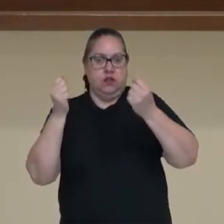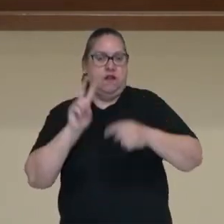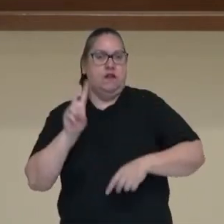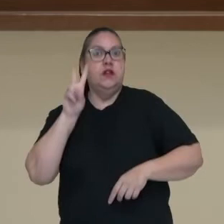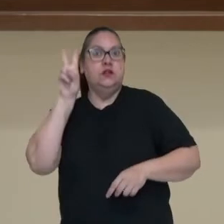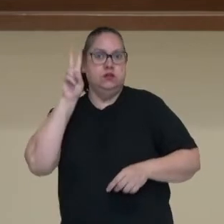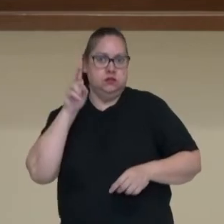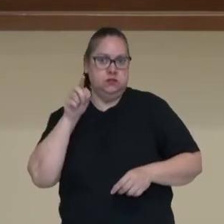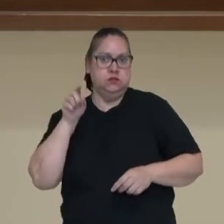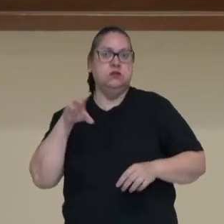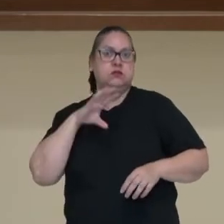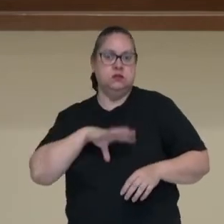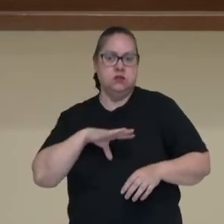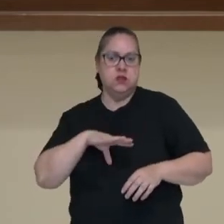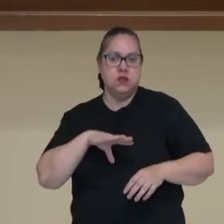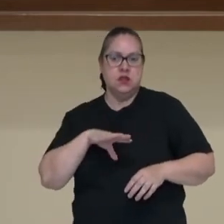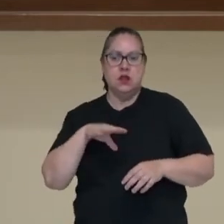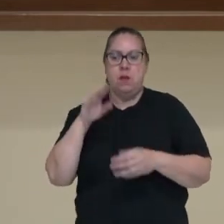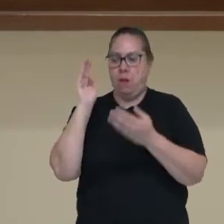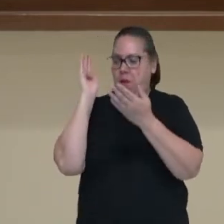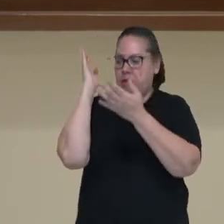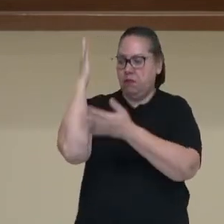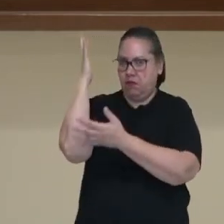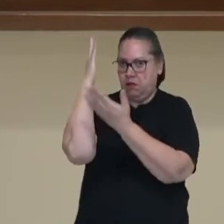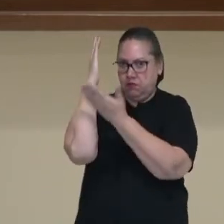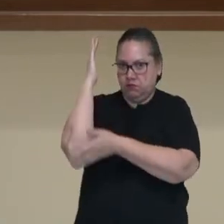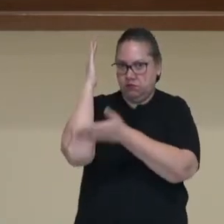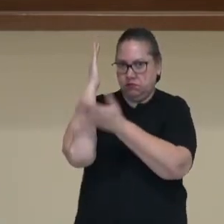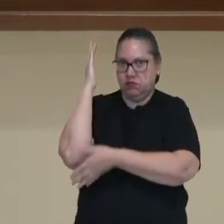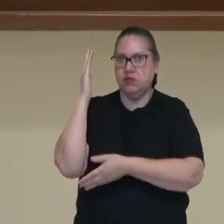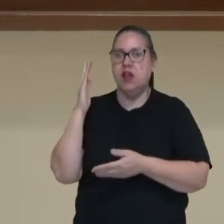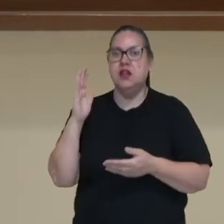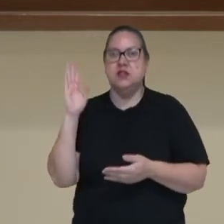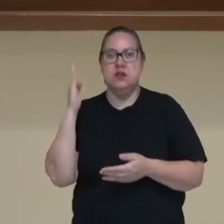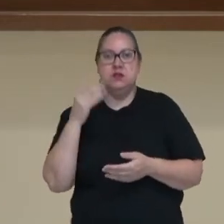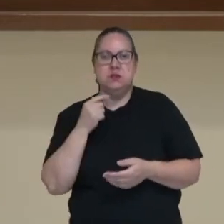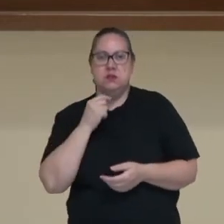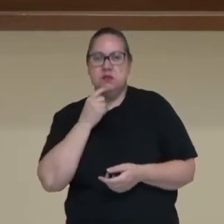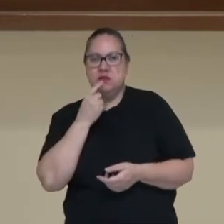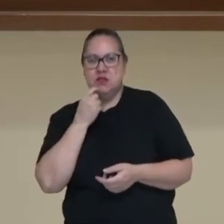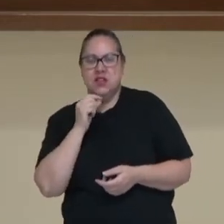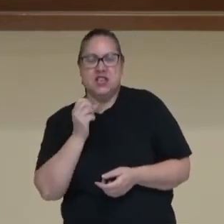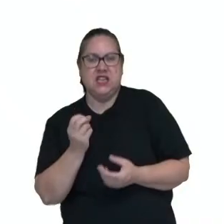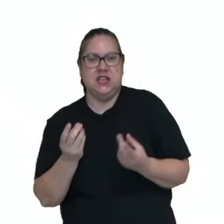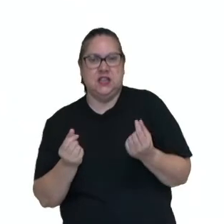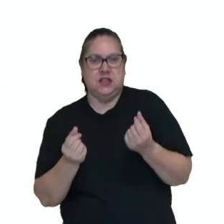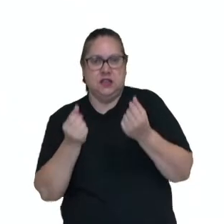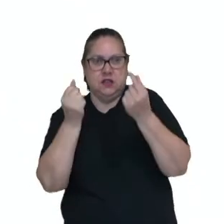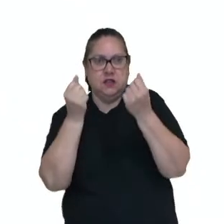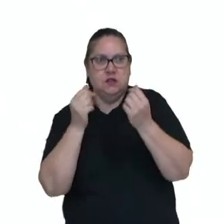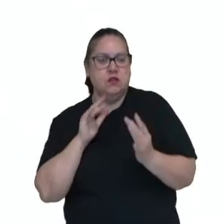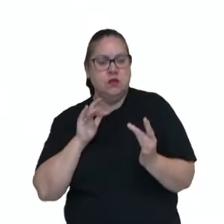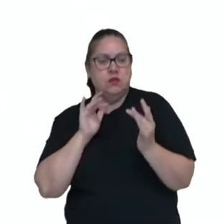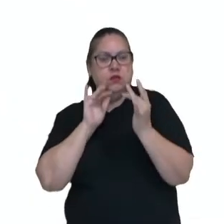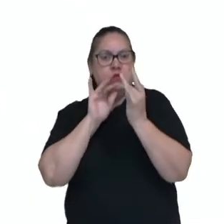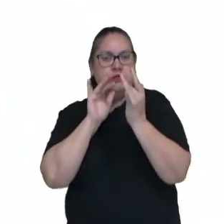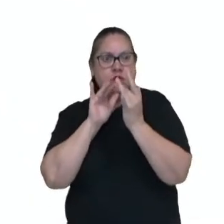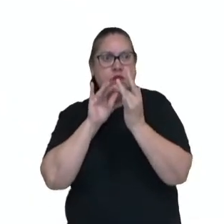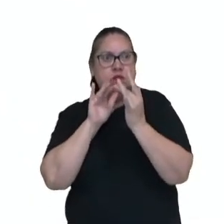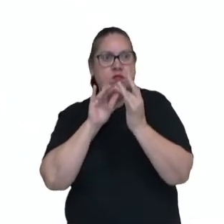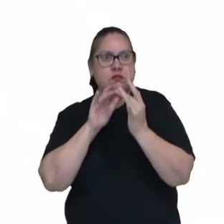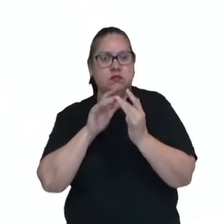valor para eles, o pau-brasil era uma matéria-prima muito rica. O encontro entre os povos indígenas e portugueses foi marcado